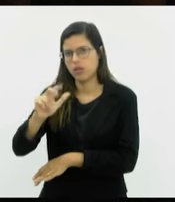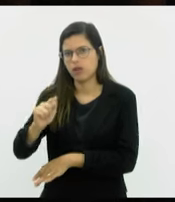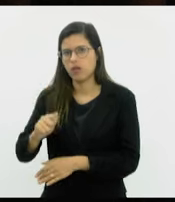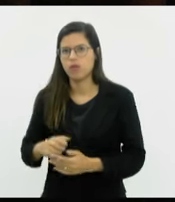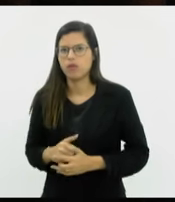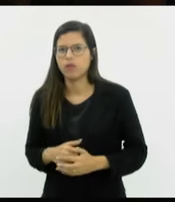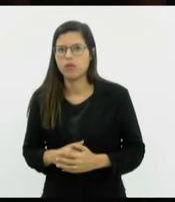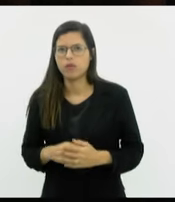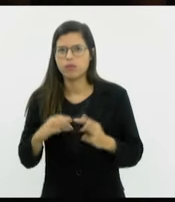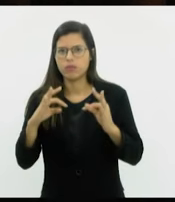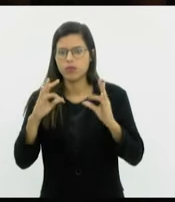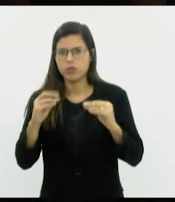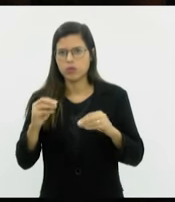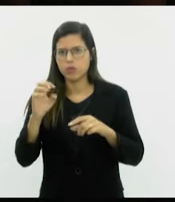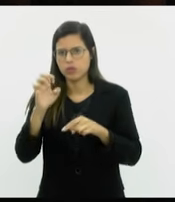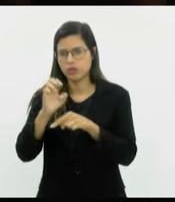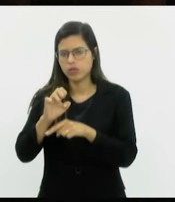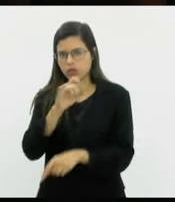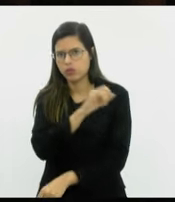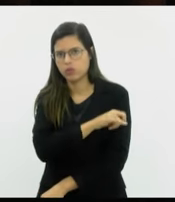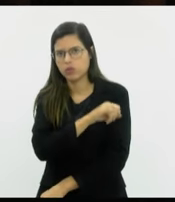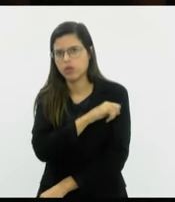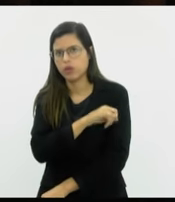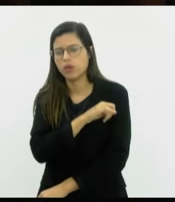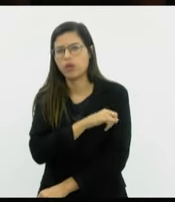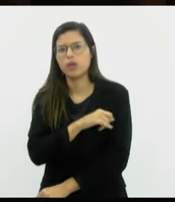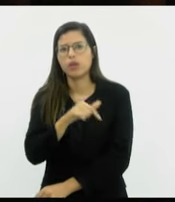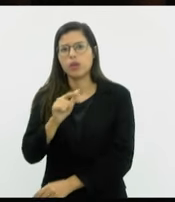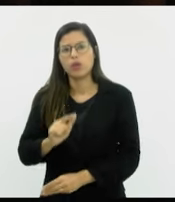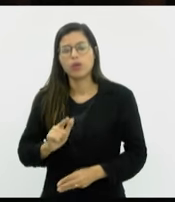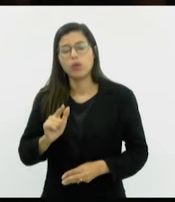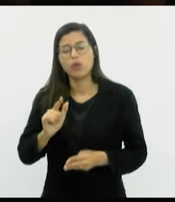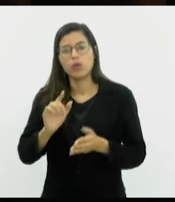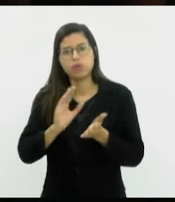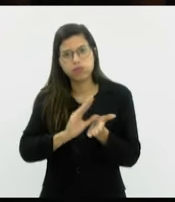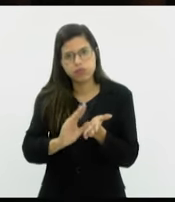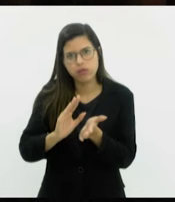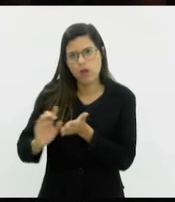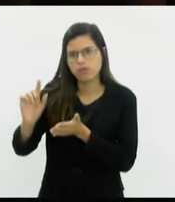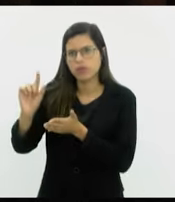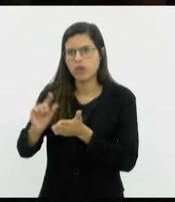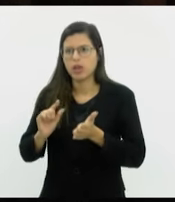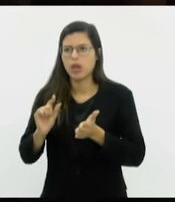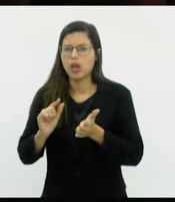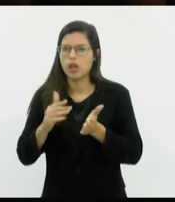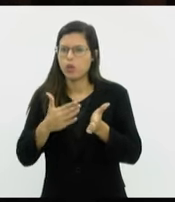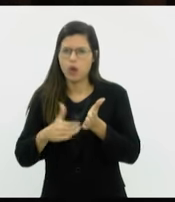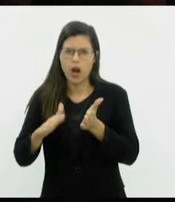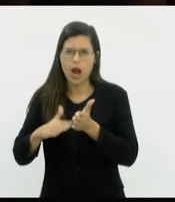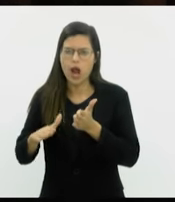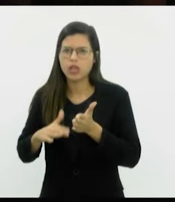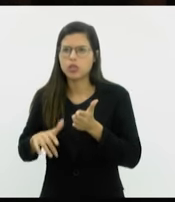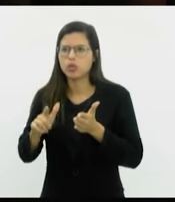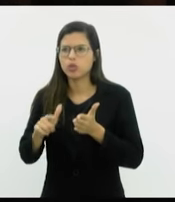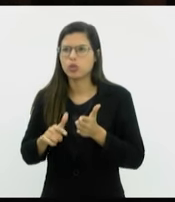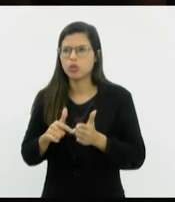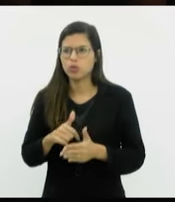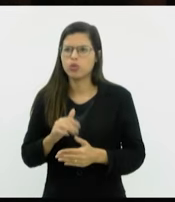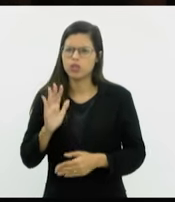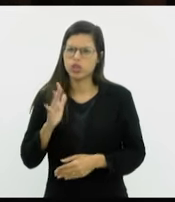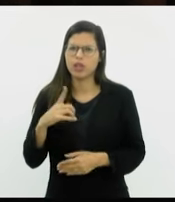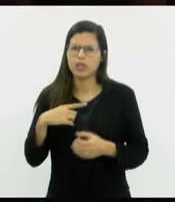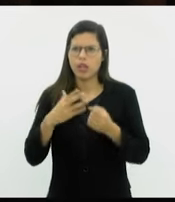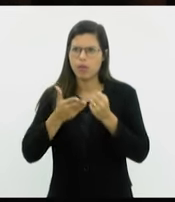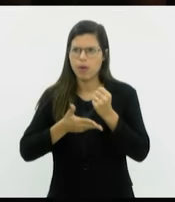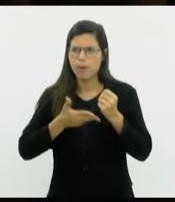para todo o estado do Rio de Janeiro, os recursos são mínimos, já se tem uma base de recursos dos municípios,